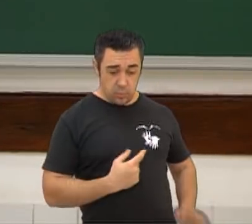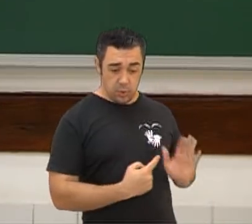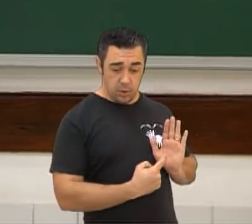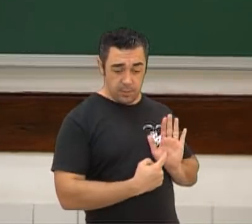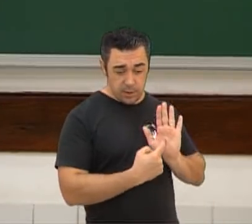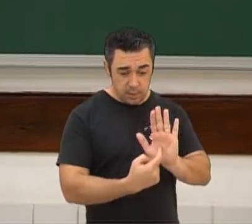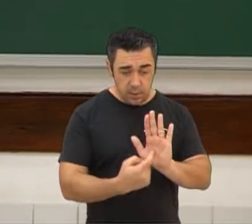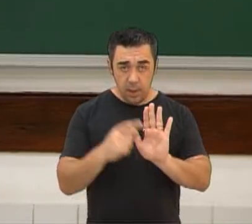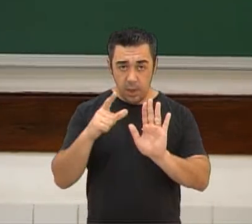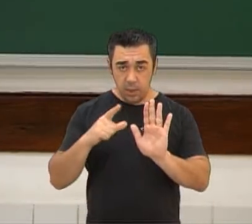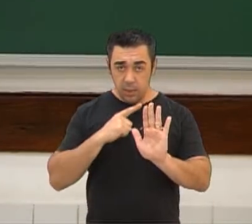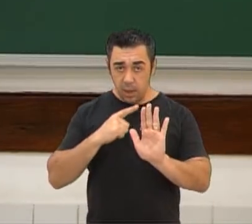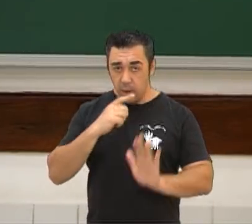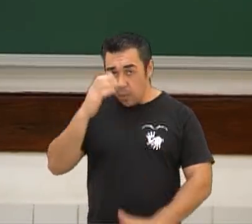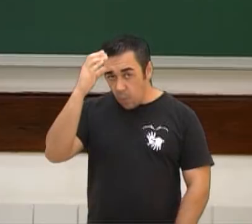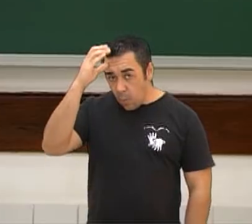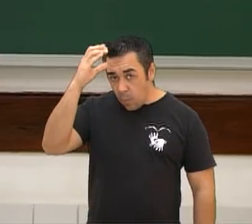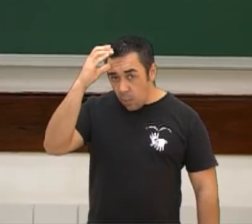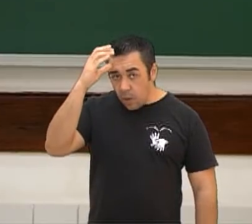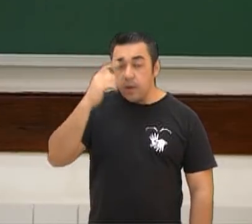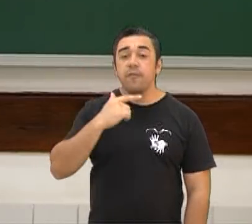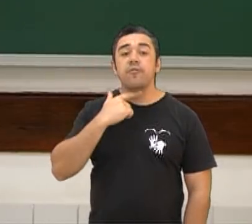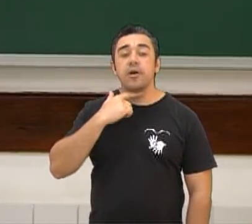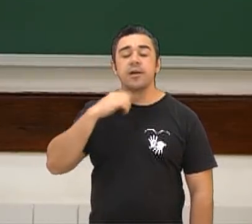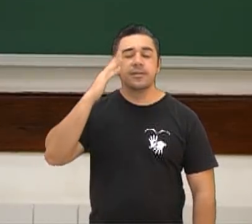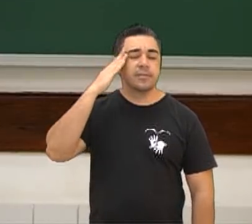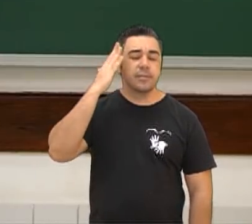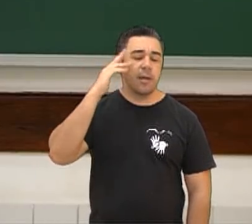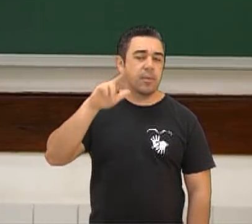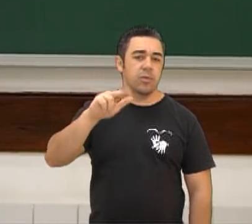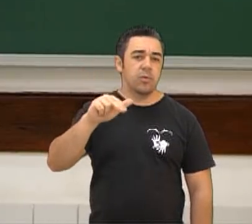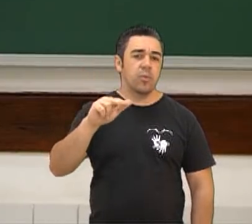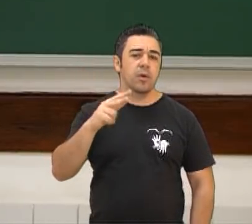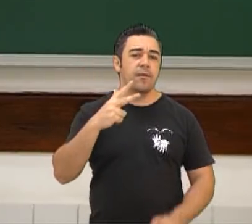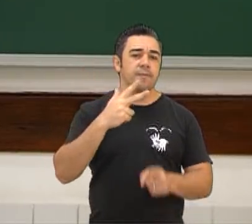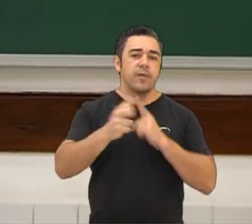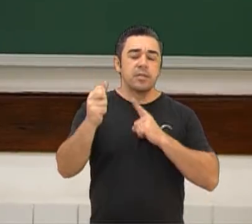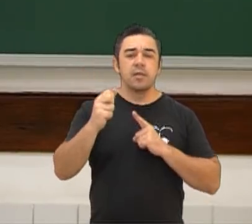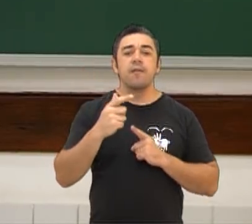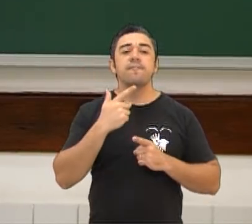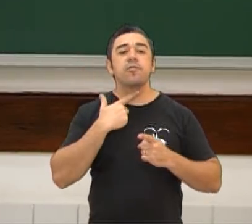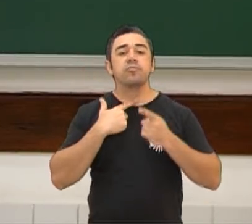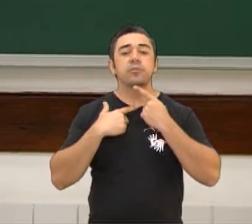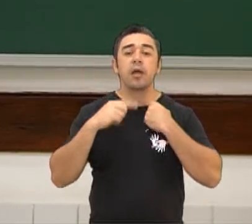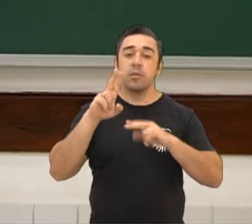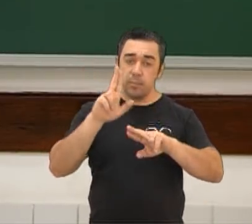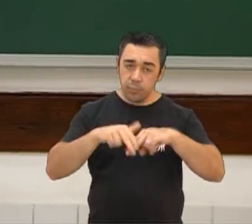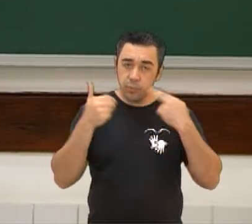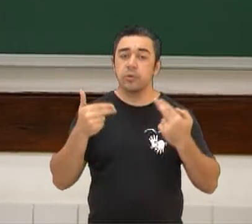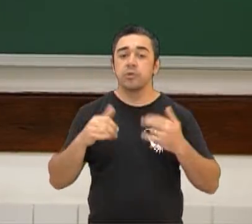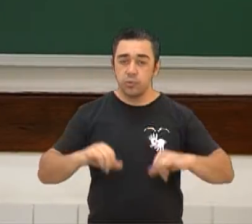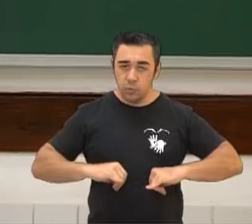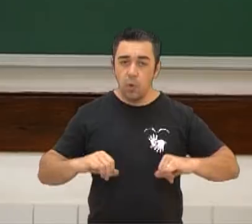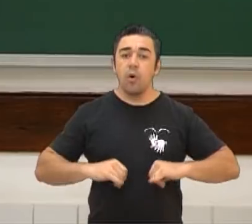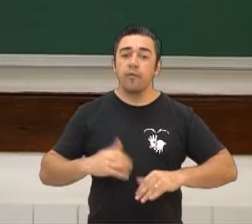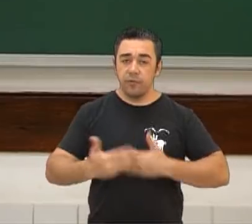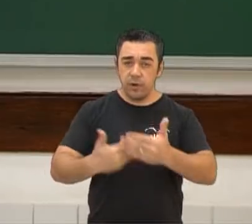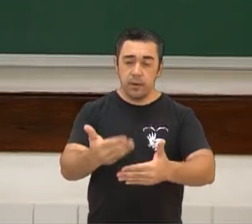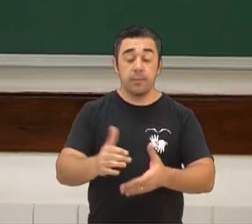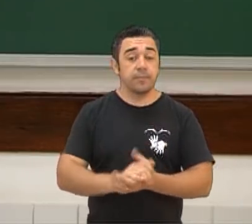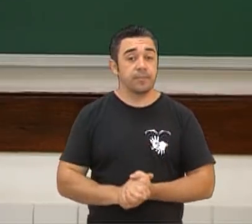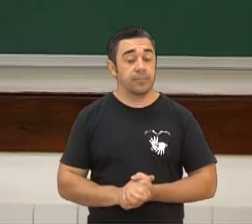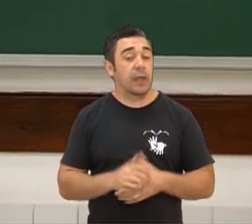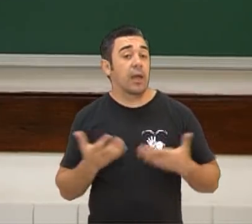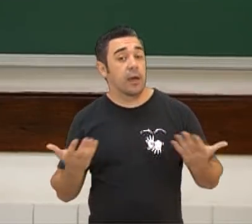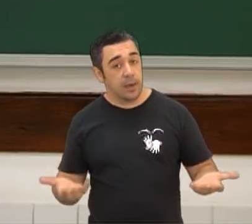consciência dessa vontade, sabe que nunca vai vencer esse gigante, por isso estamos fadados ao sofrimento. Mas daí